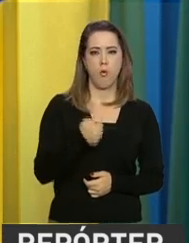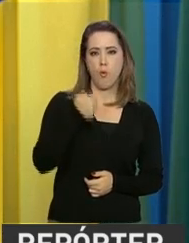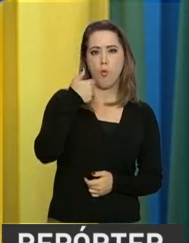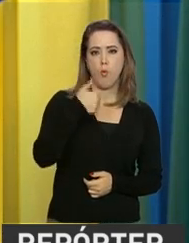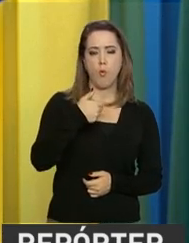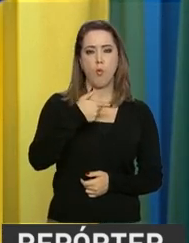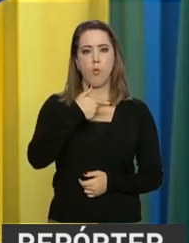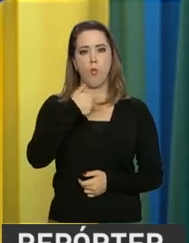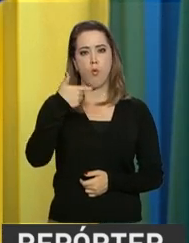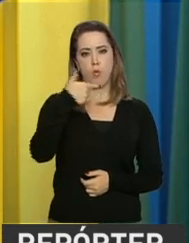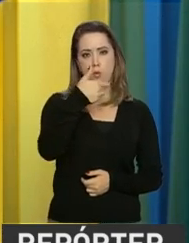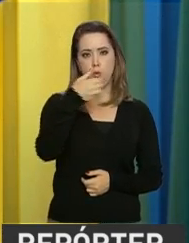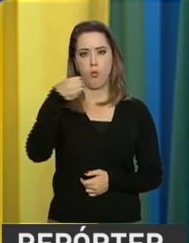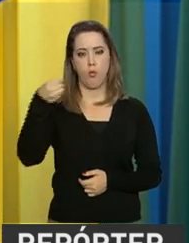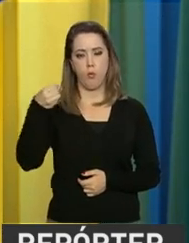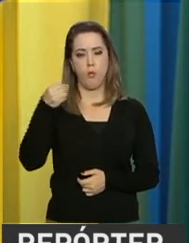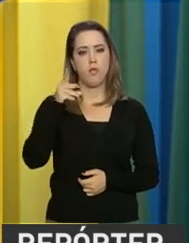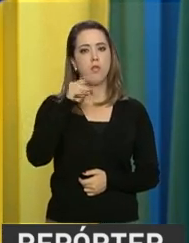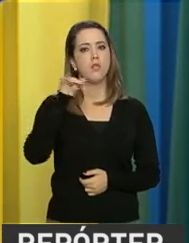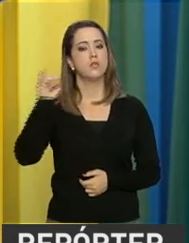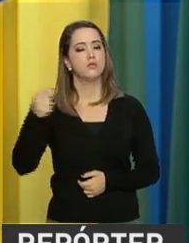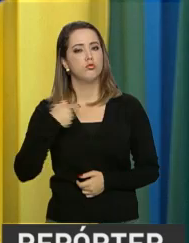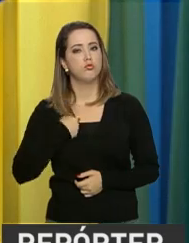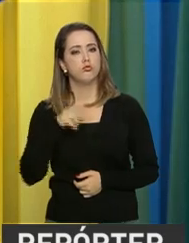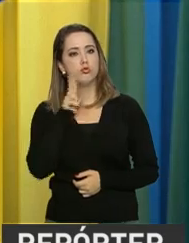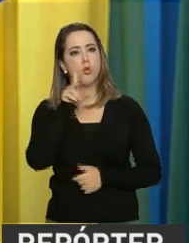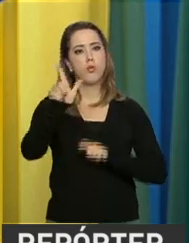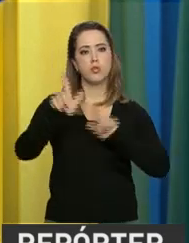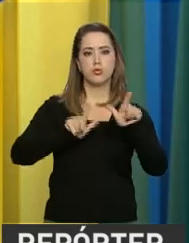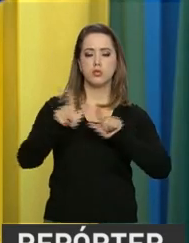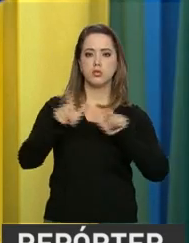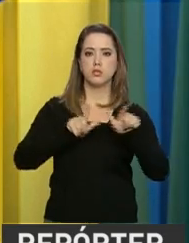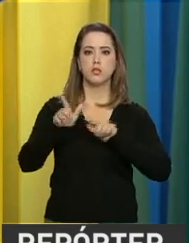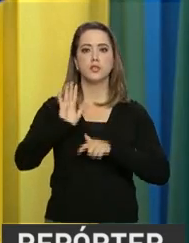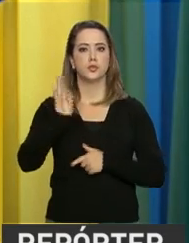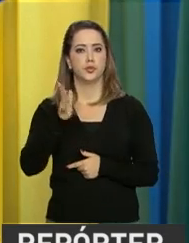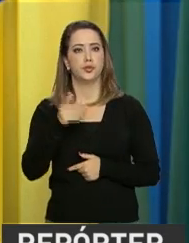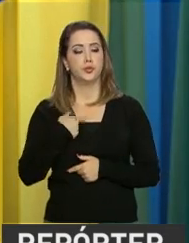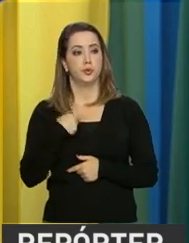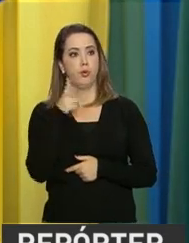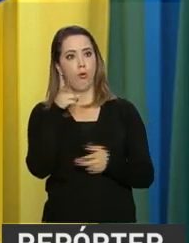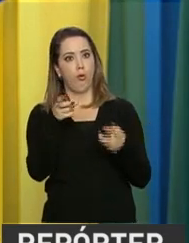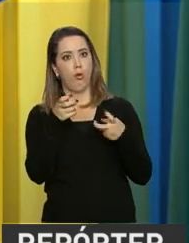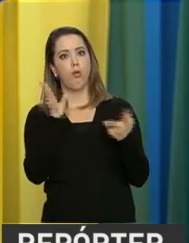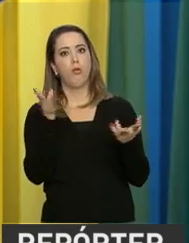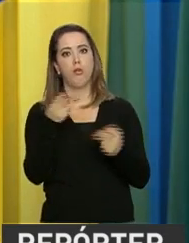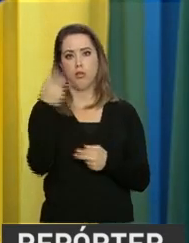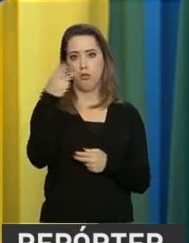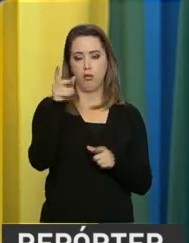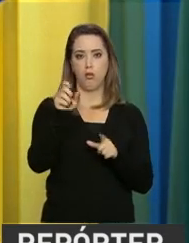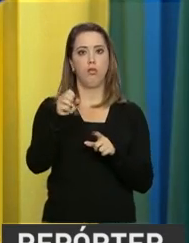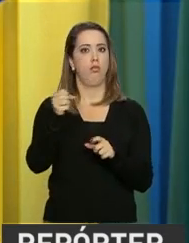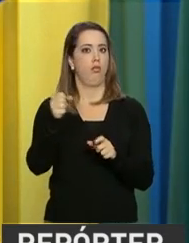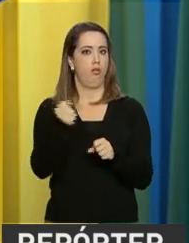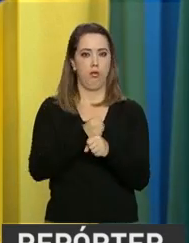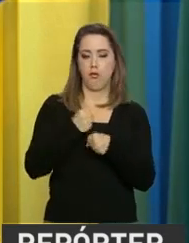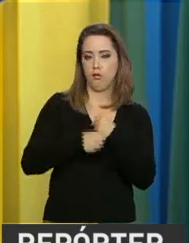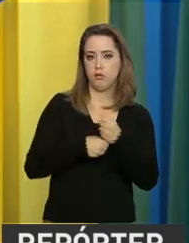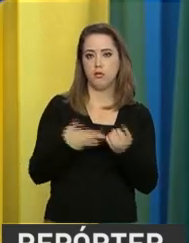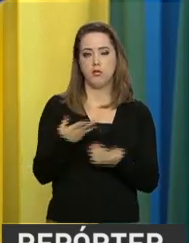em quando eu vejo o noticiário e a impressão que eu tenho é que já estou com três ou 4 anos de governo Mas o que eu quero